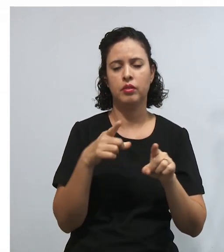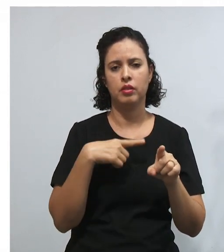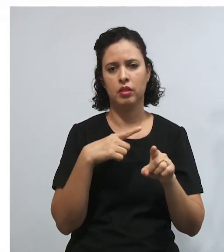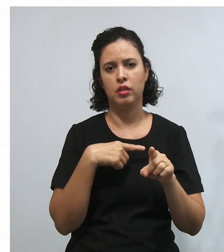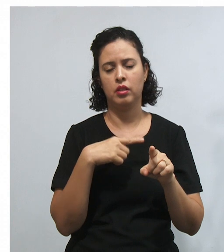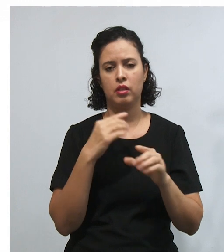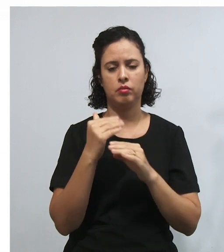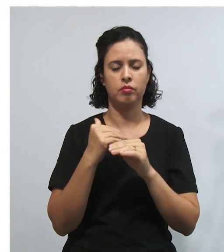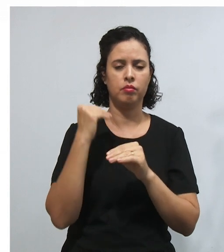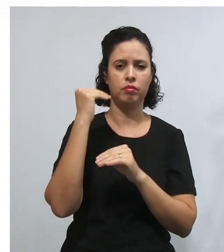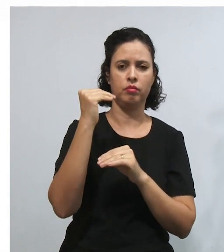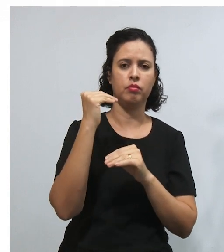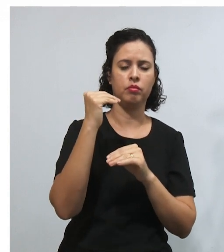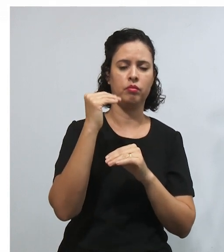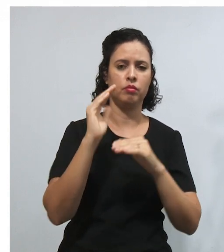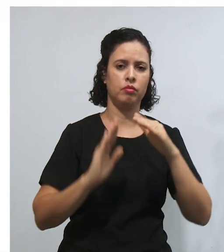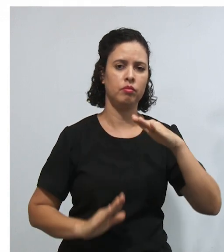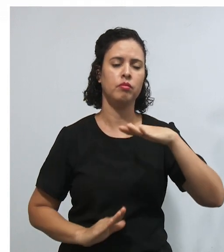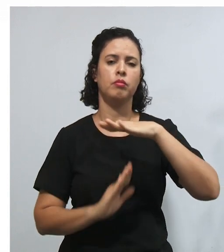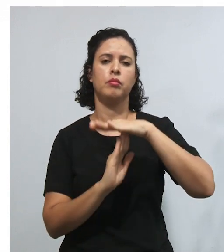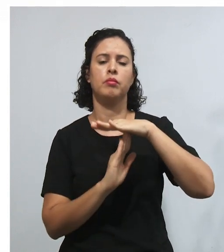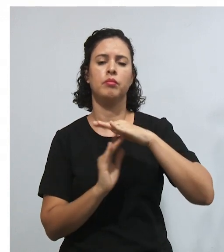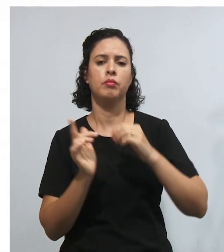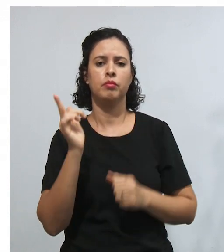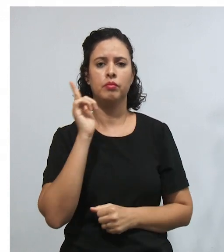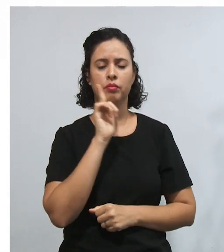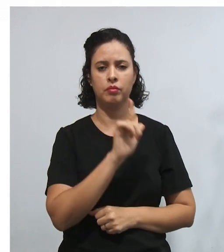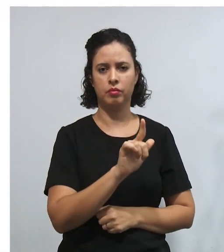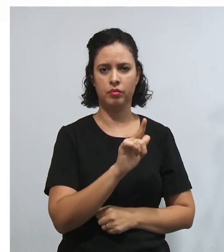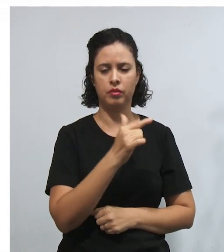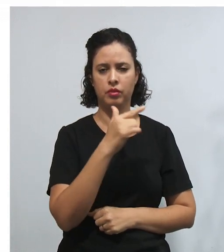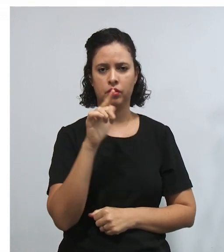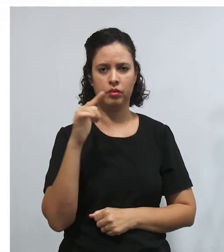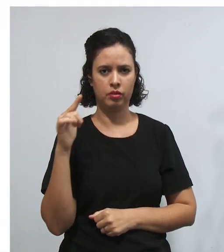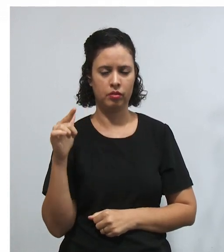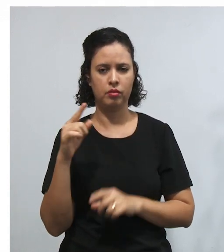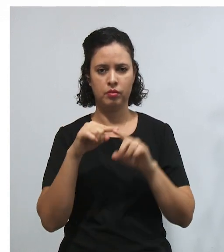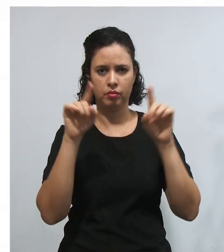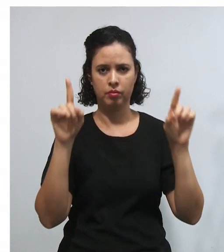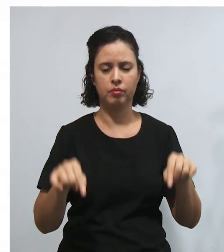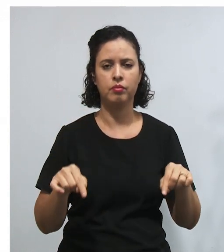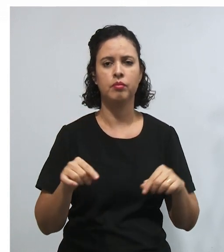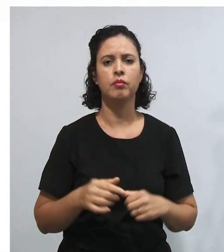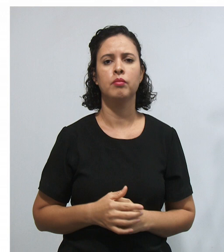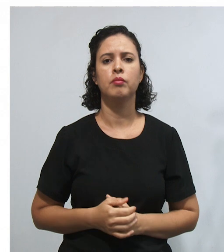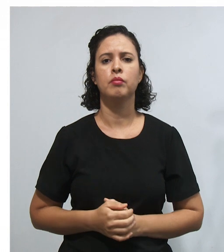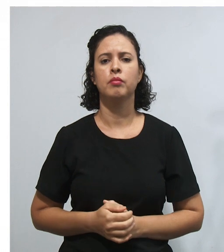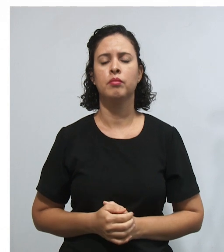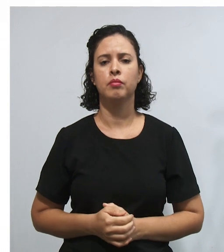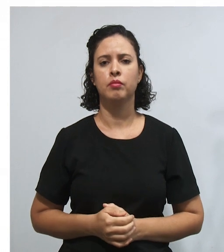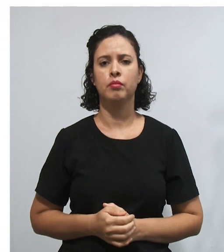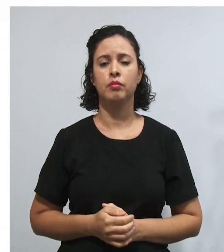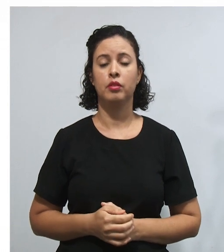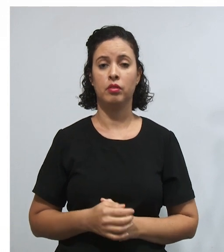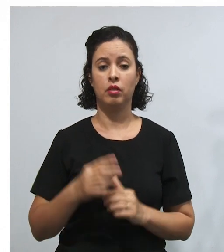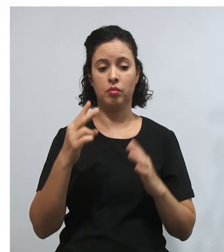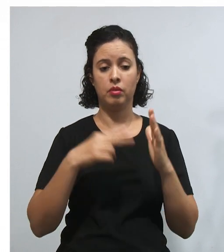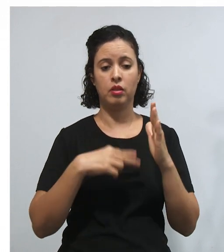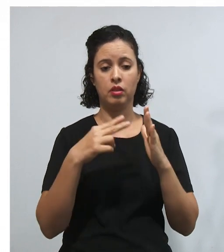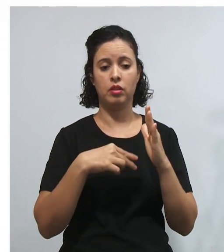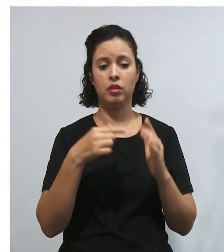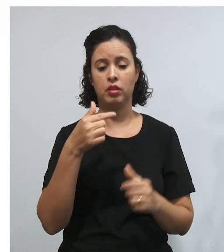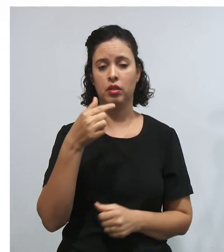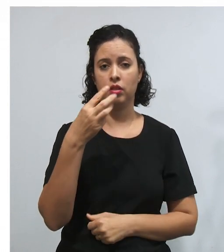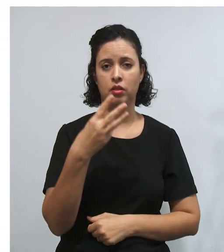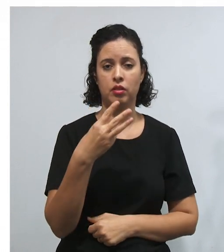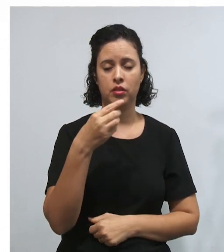várias autoridades aí como teto para parâmetro de outros servidores, tá certo? Então, dê uma lida aqui no